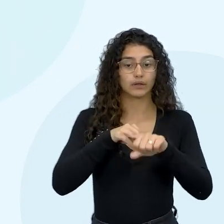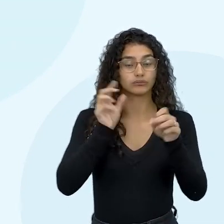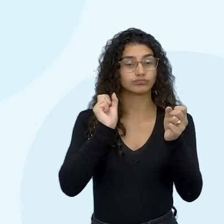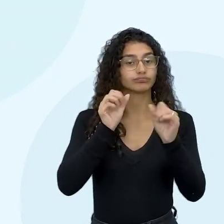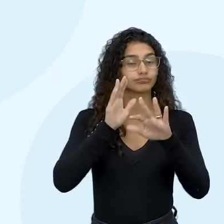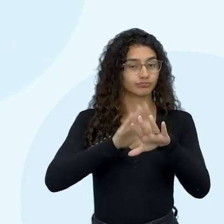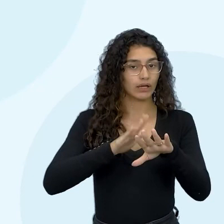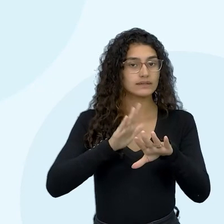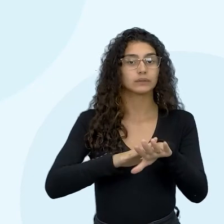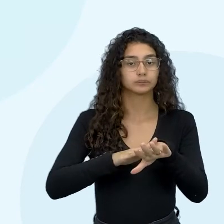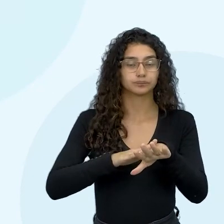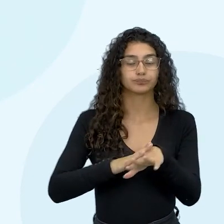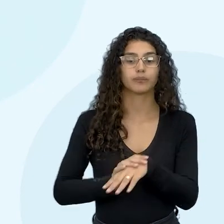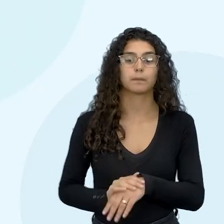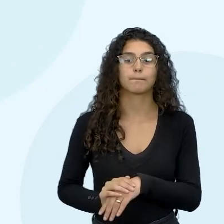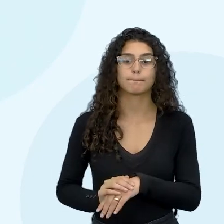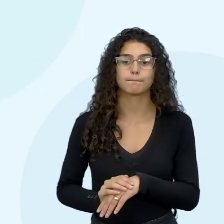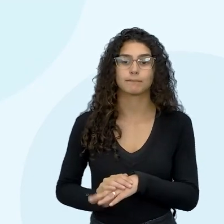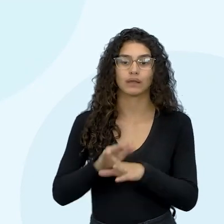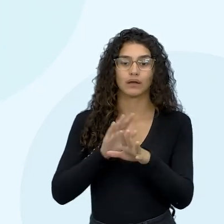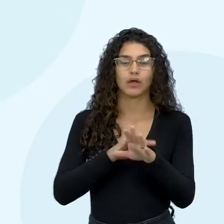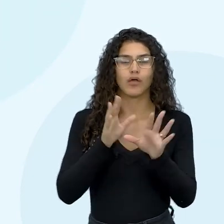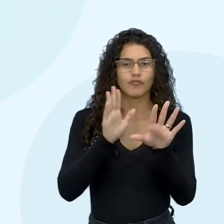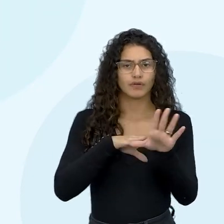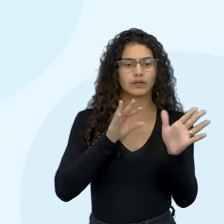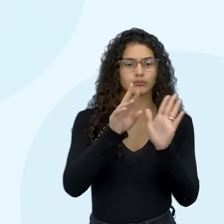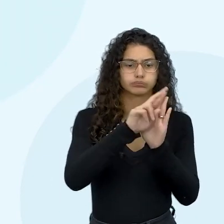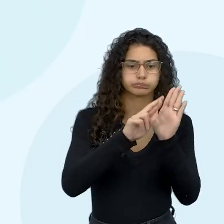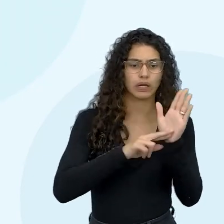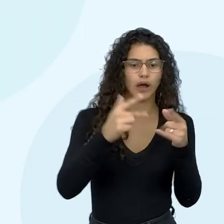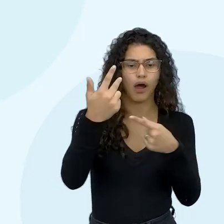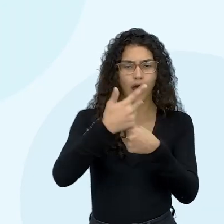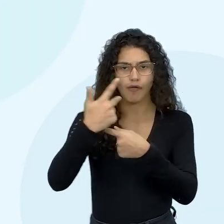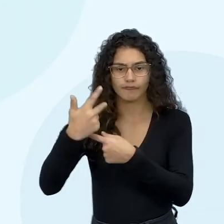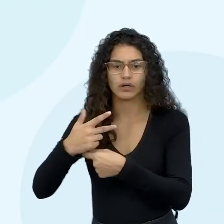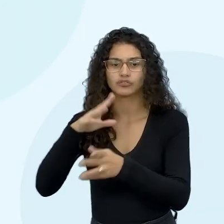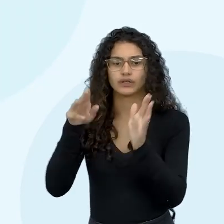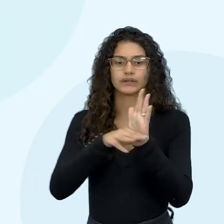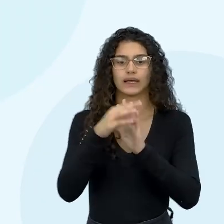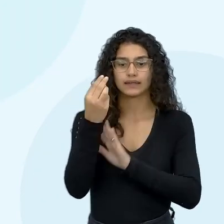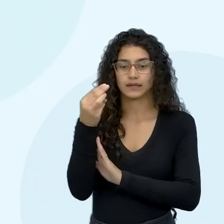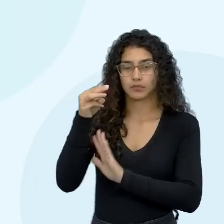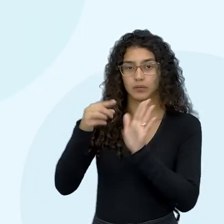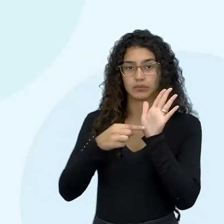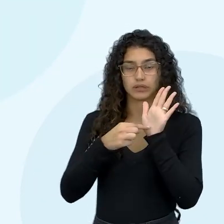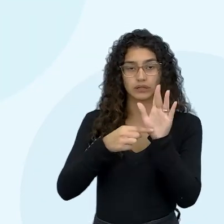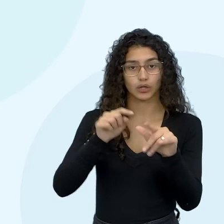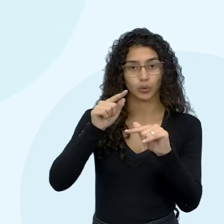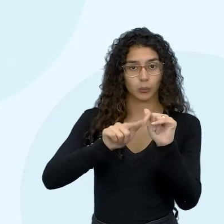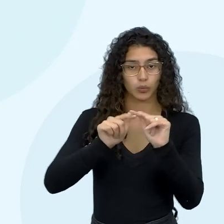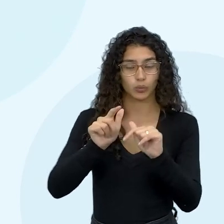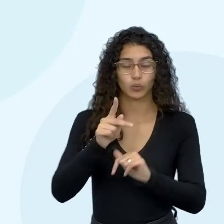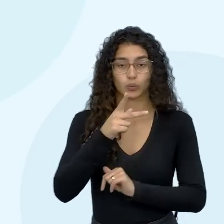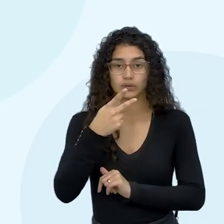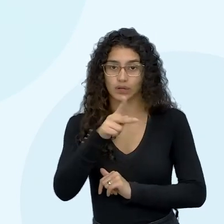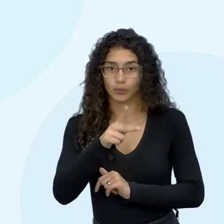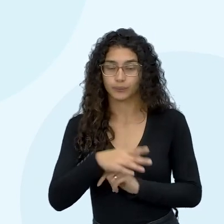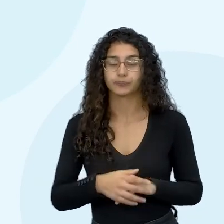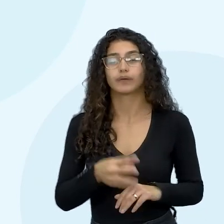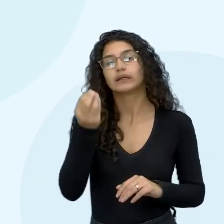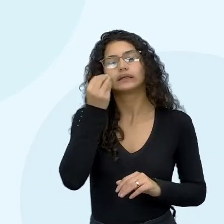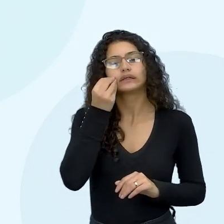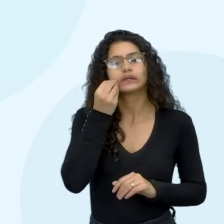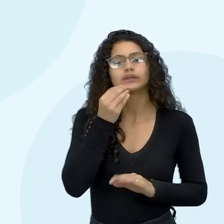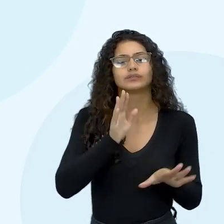ação, tá? Monte seu roteiro, grave o vídeo de até 3 minutos apresentando seu produto,